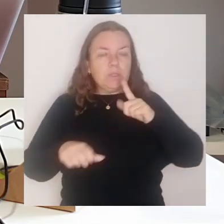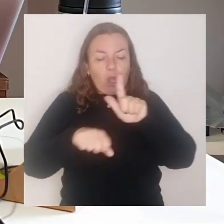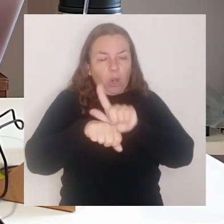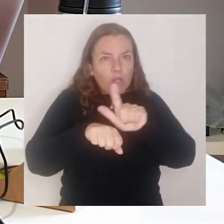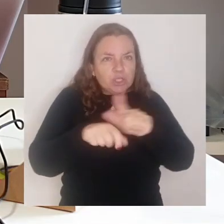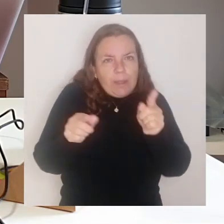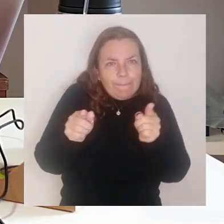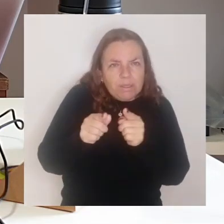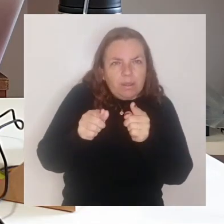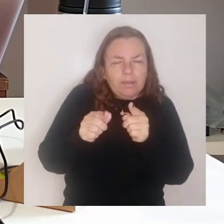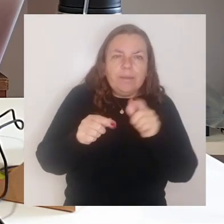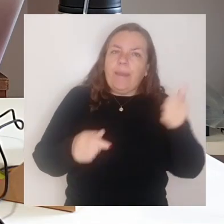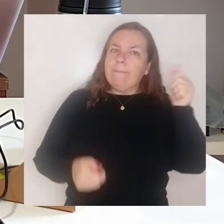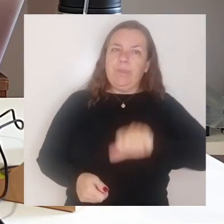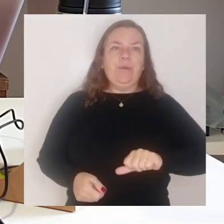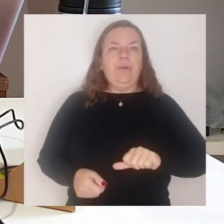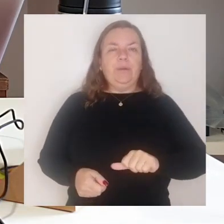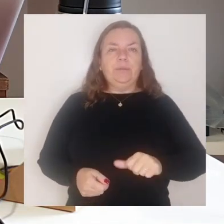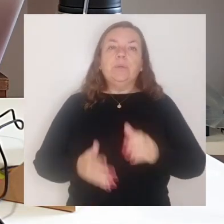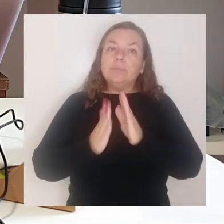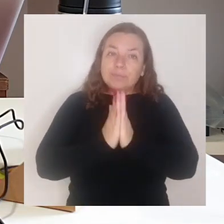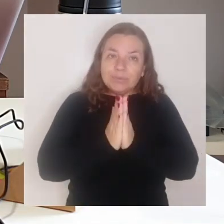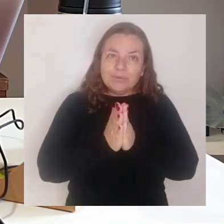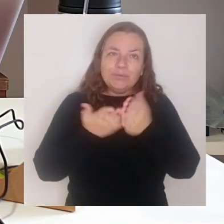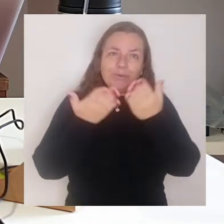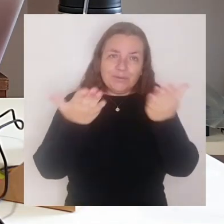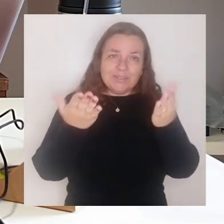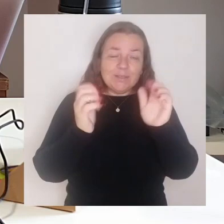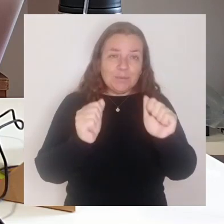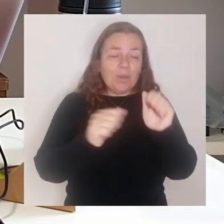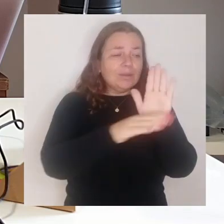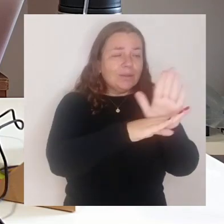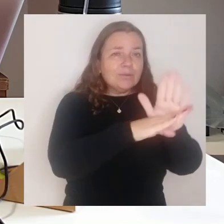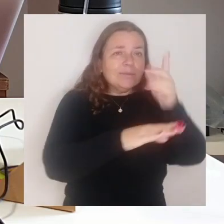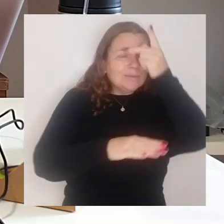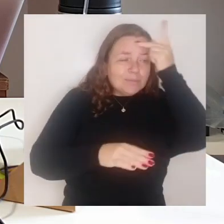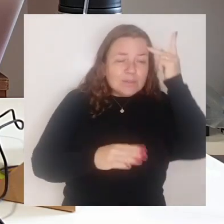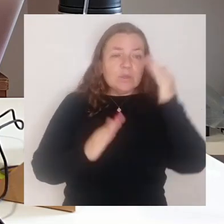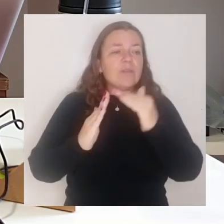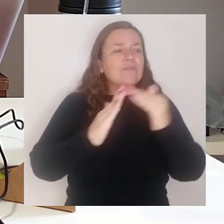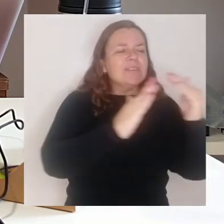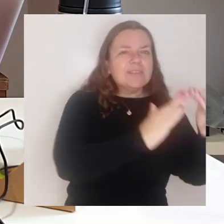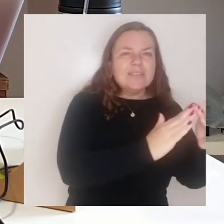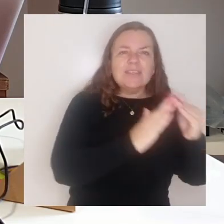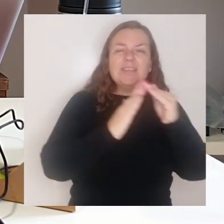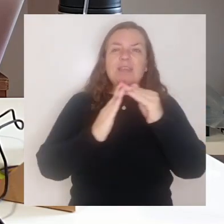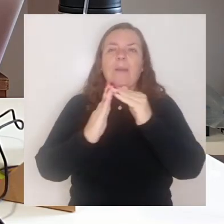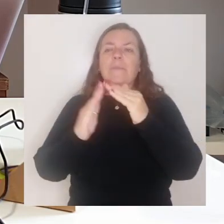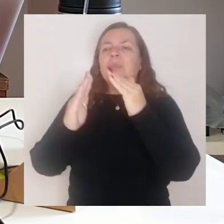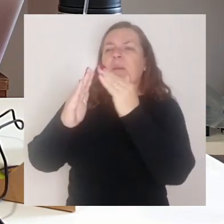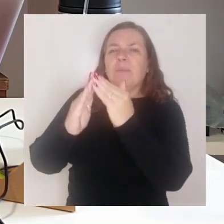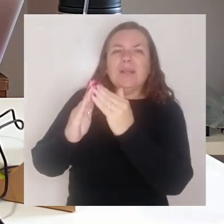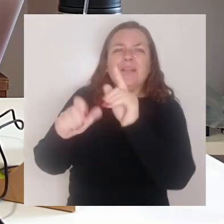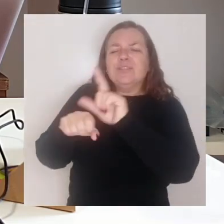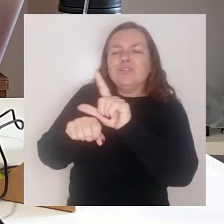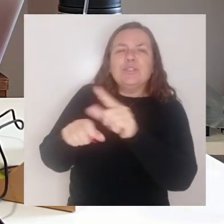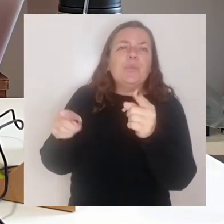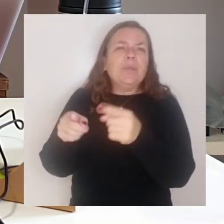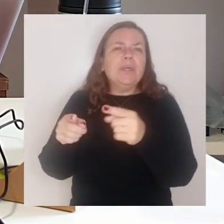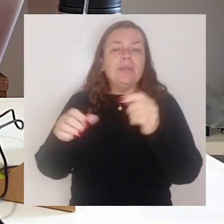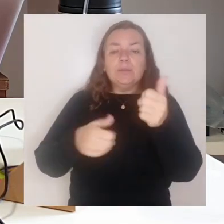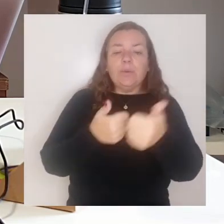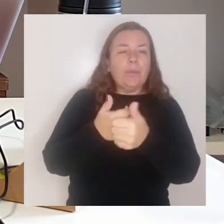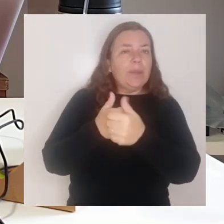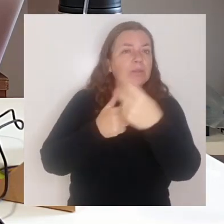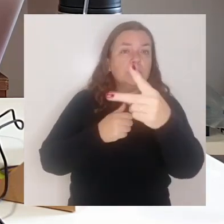negócio, a situação acaba ficando ainda pior. Então pense naquela padaria pequena, aquela mercearia que tem aí na rua da sua casa, aquele mercadinho na rua de baixo.